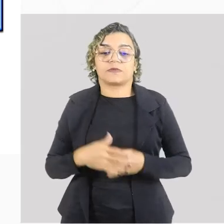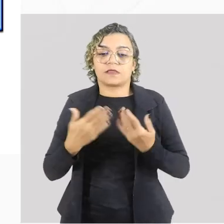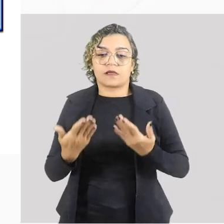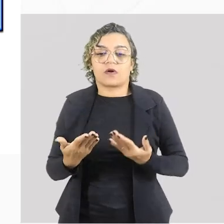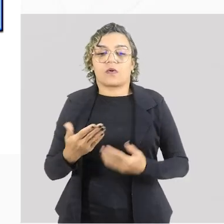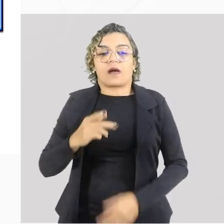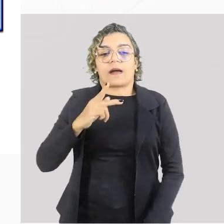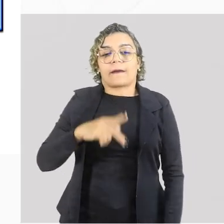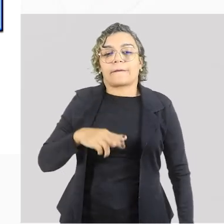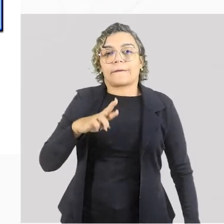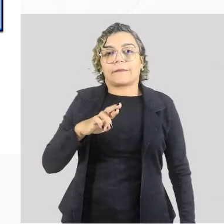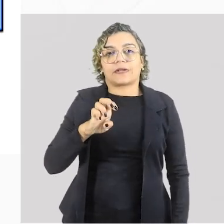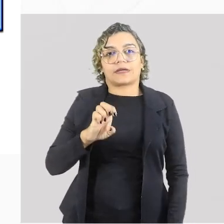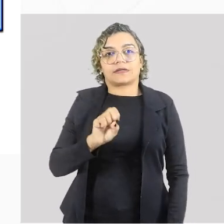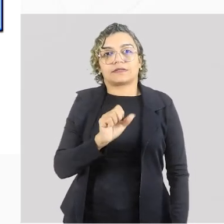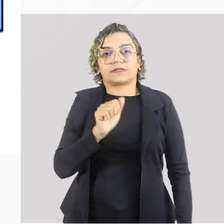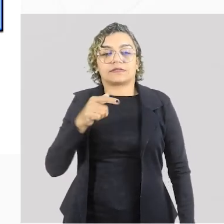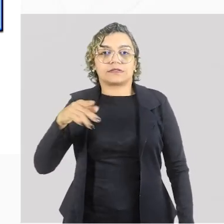vapor.